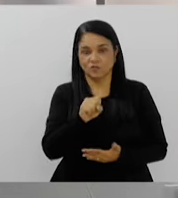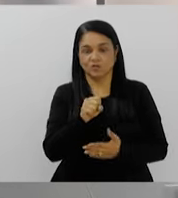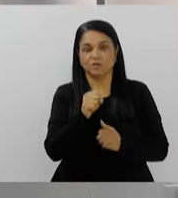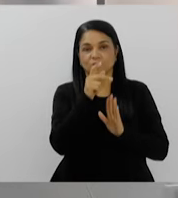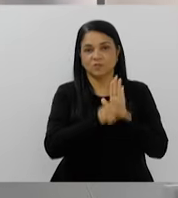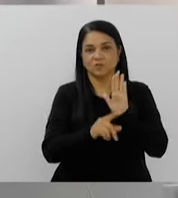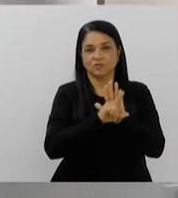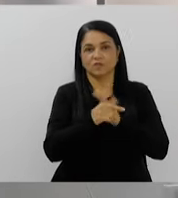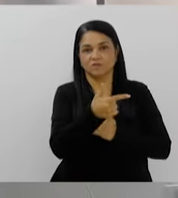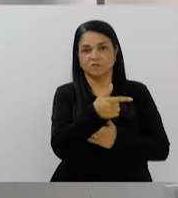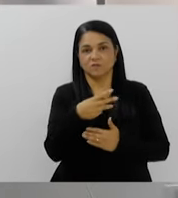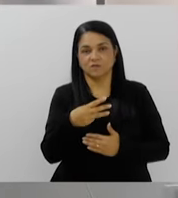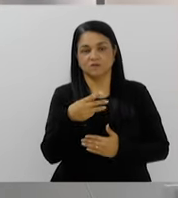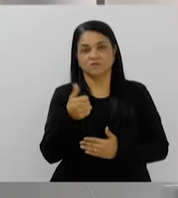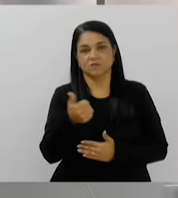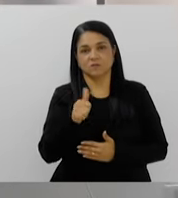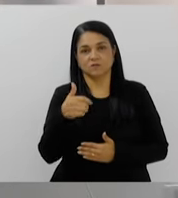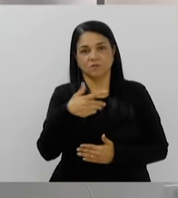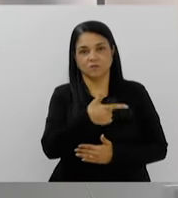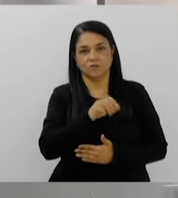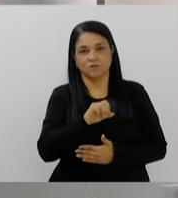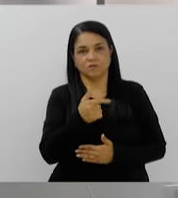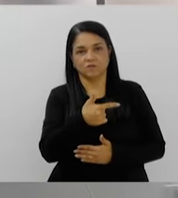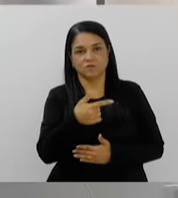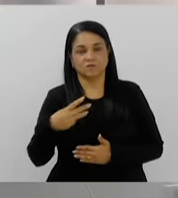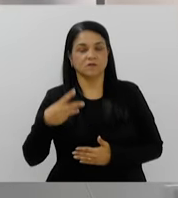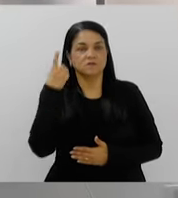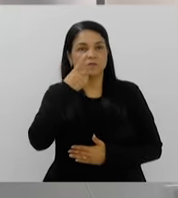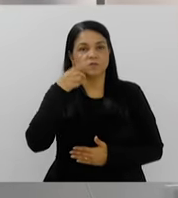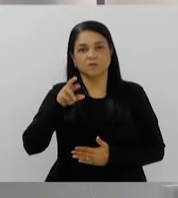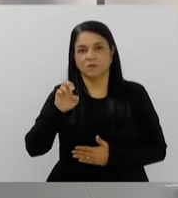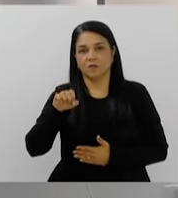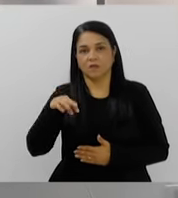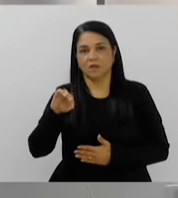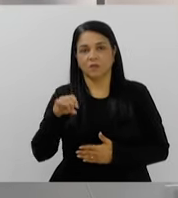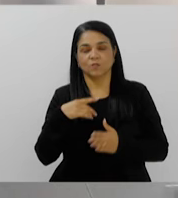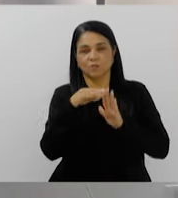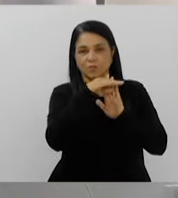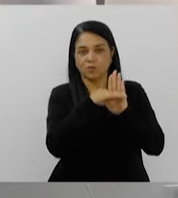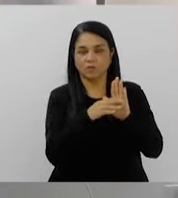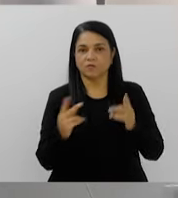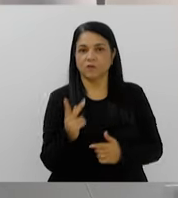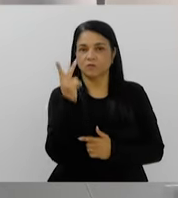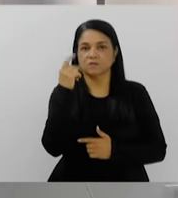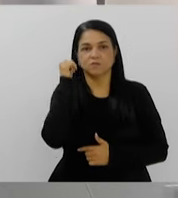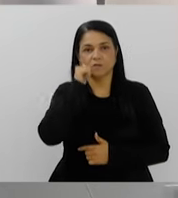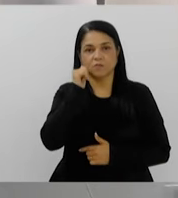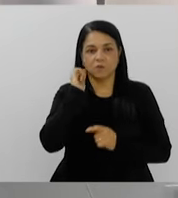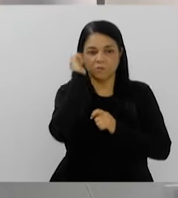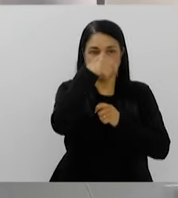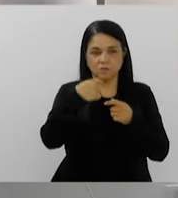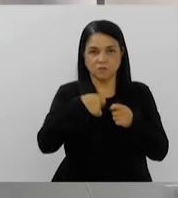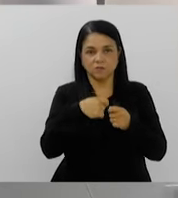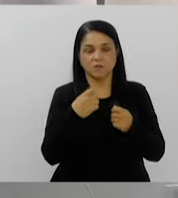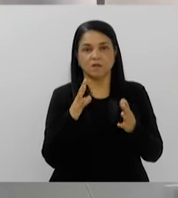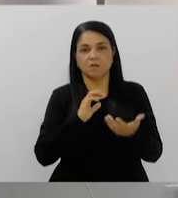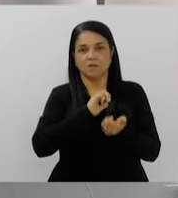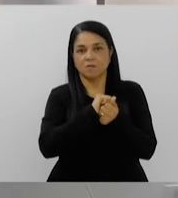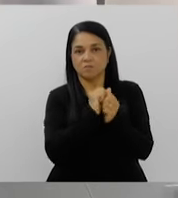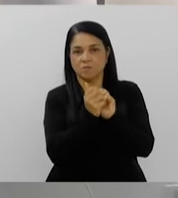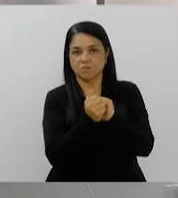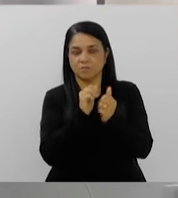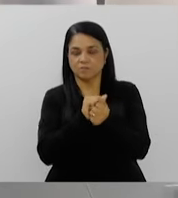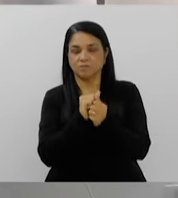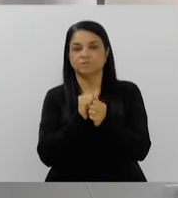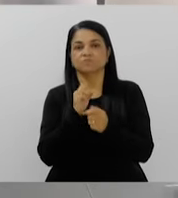projeto de lei 2311 de 23, de autoria do deputado Renato Machado, que institui o Programa Estadual de Valorização da Mulher Pescadora Profissional Artesanal no âmbito do estado